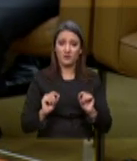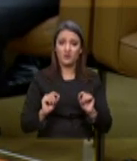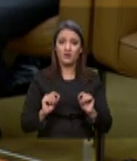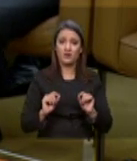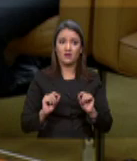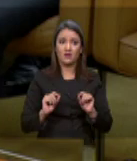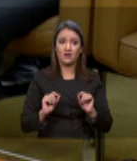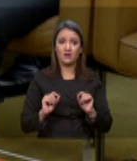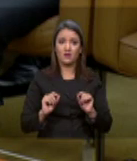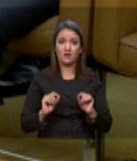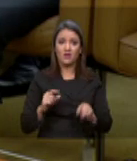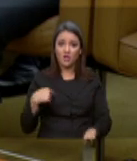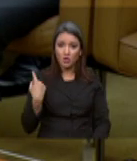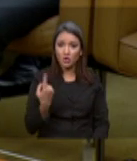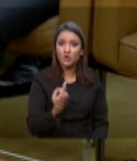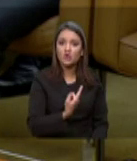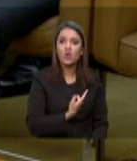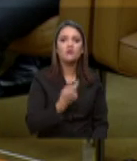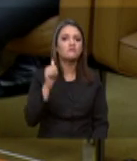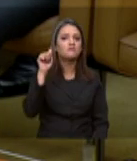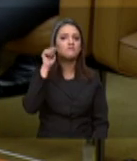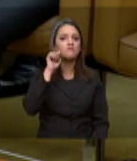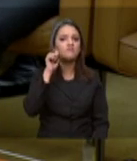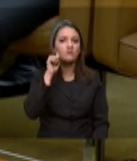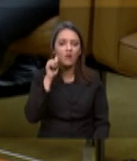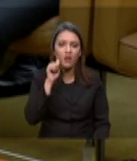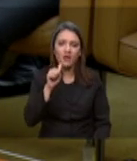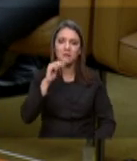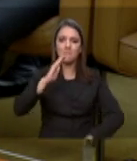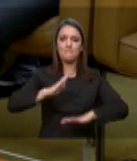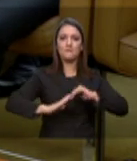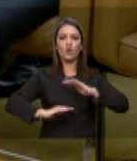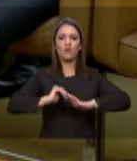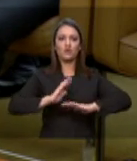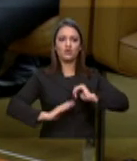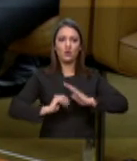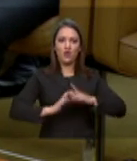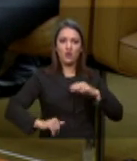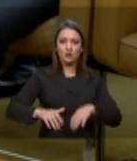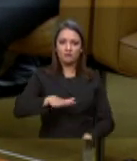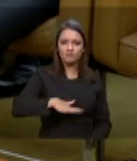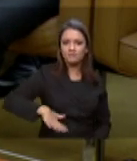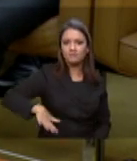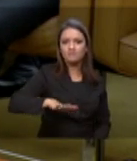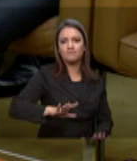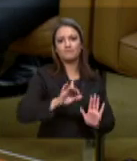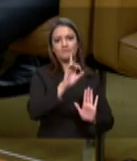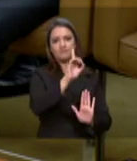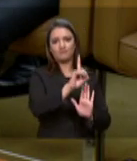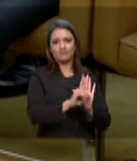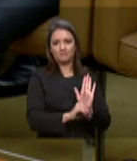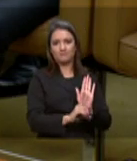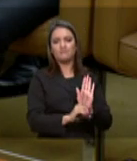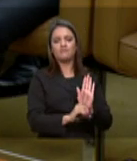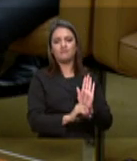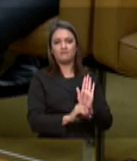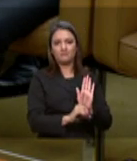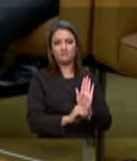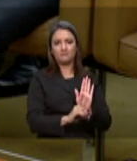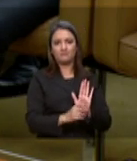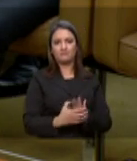colocarmos plenário julga ações como profissionais, que tratam ações e operadores do da direito e da Presidência da República na prevenção ao desmatamento da